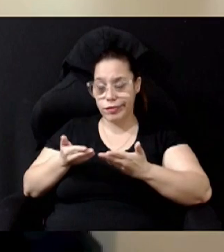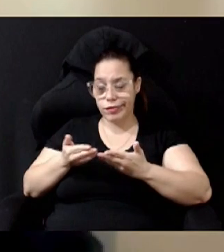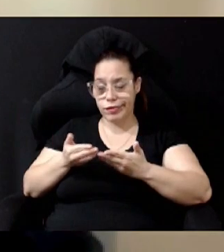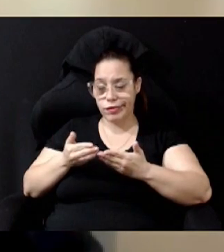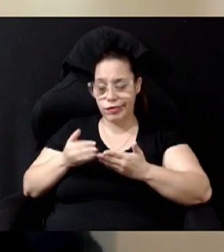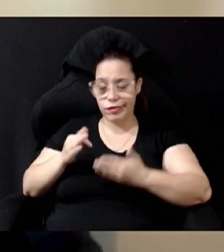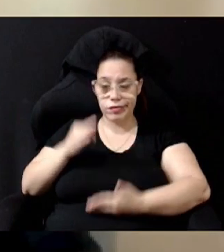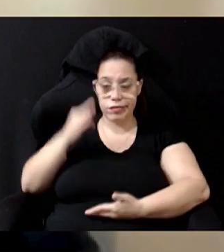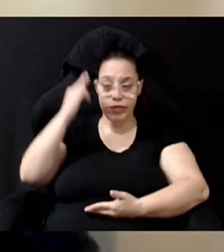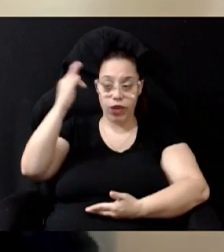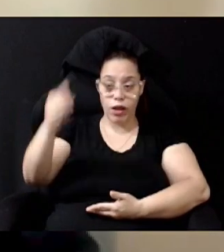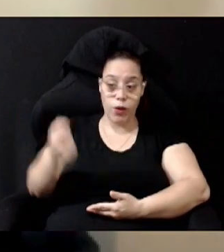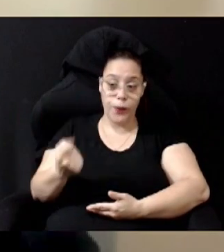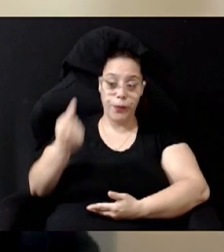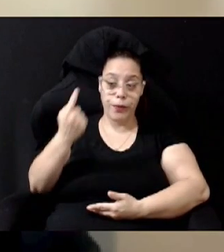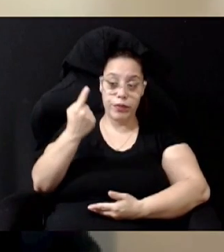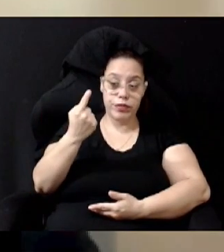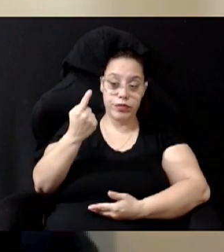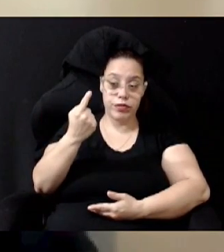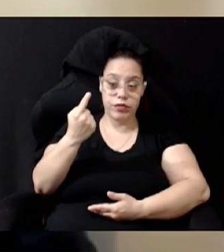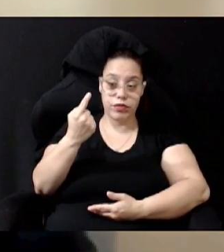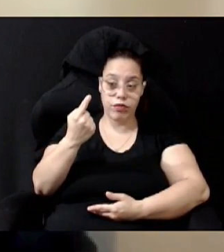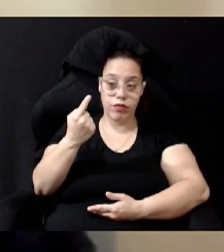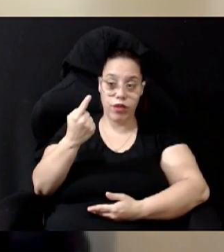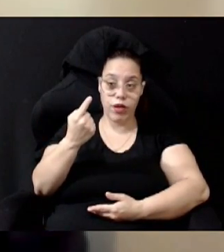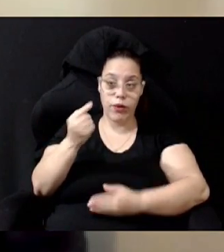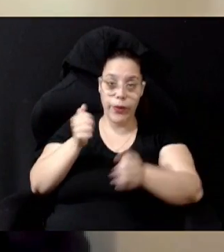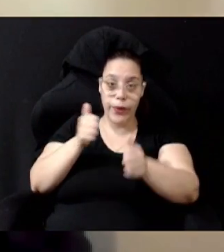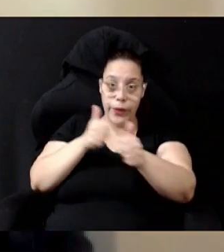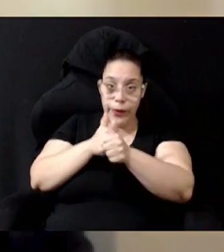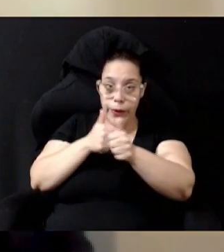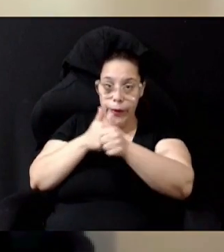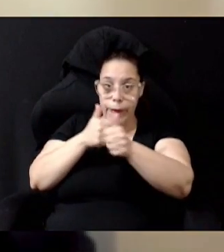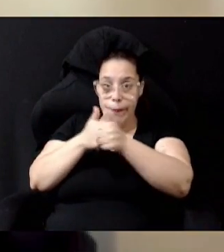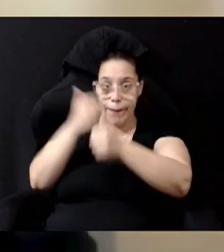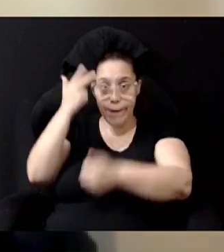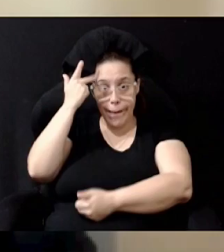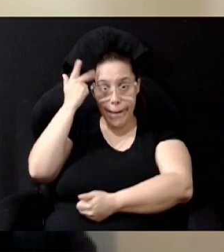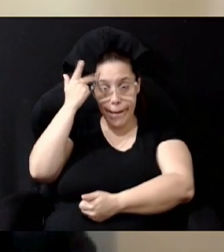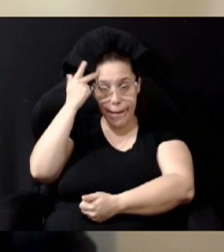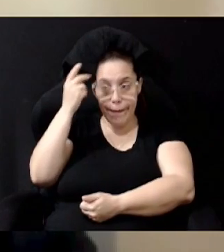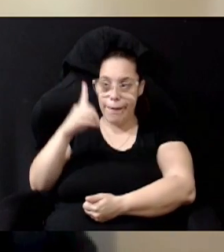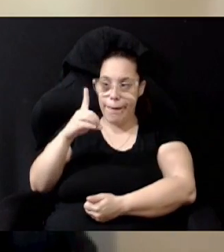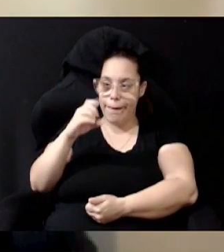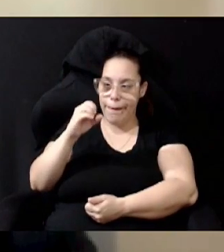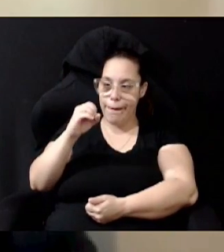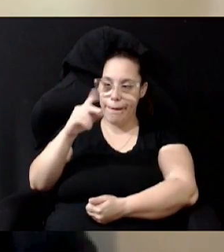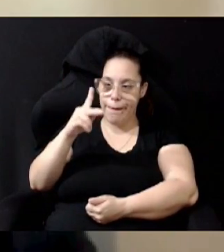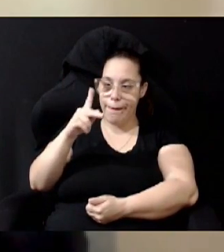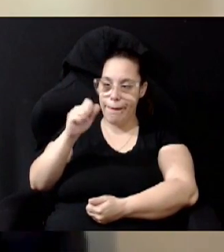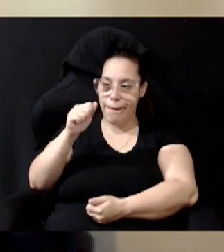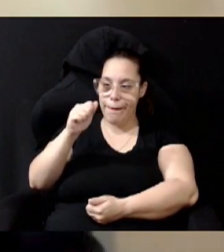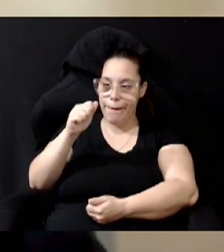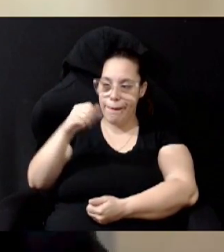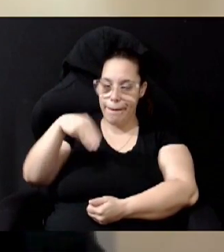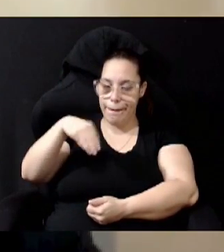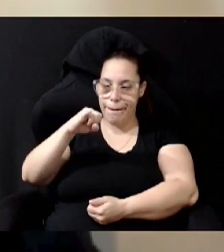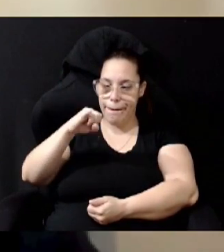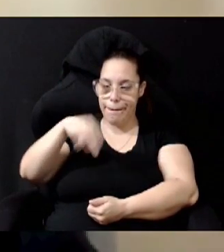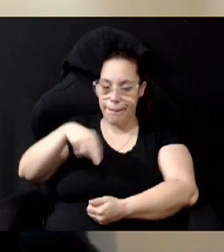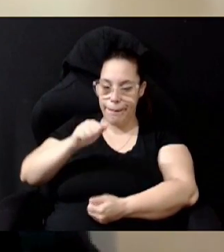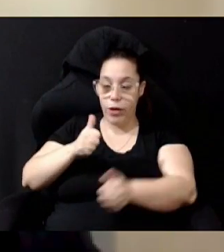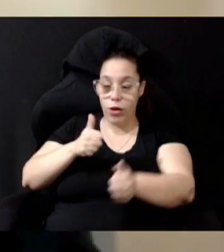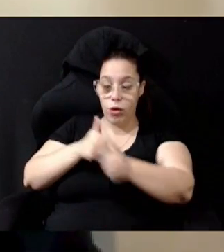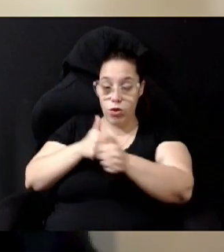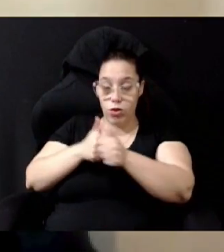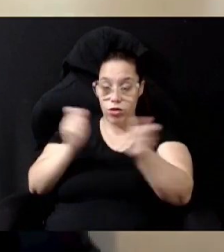primeiro, uma forma mais próximo do normal de repor a dopamina. Quanto mais próximo possível, menos sofrido